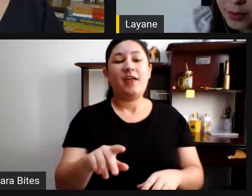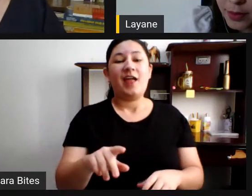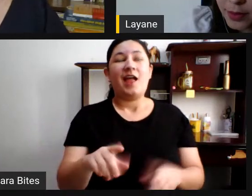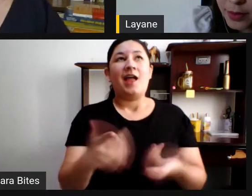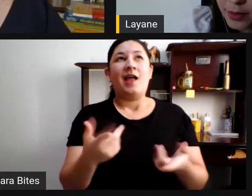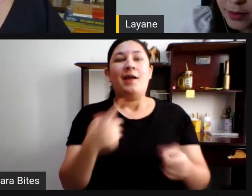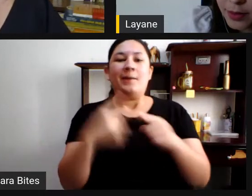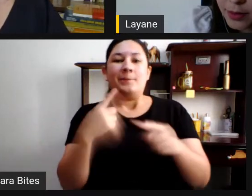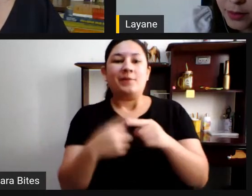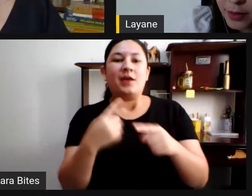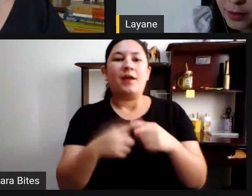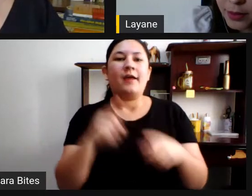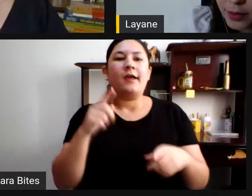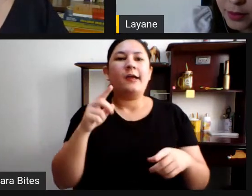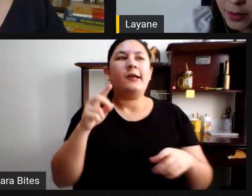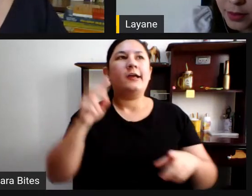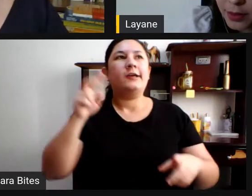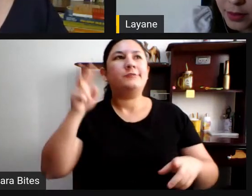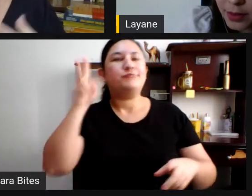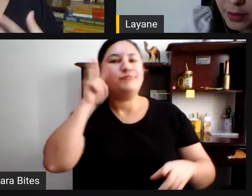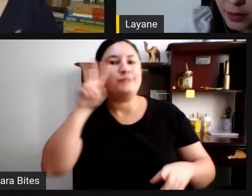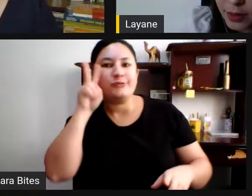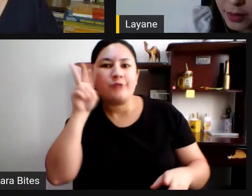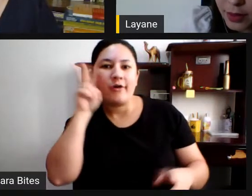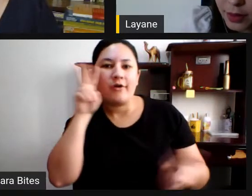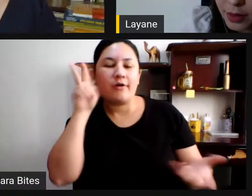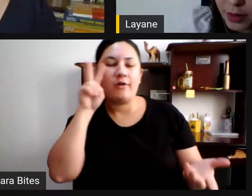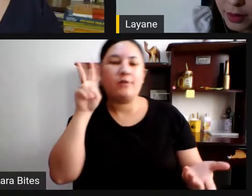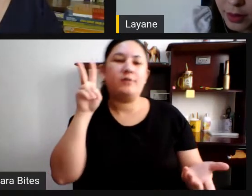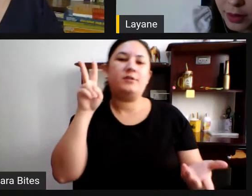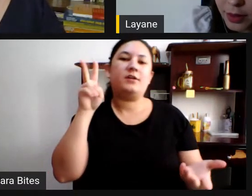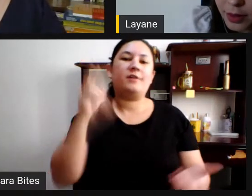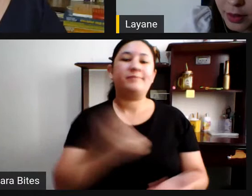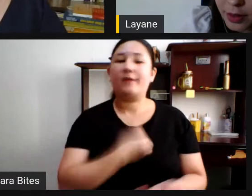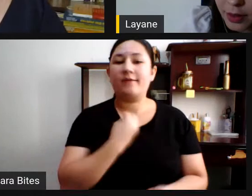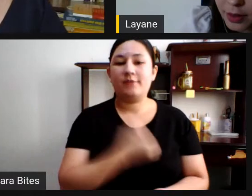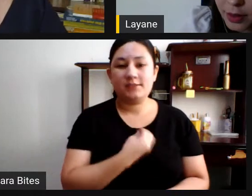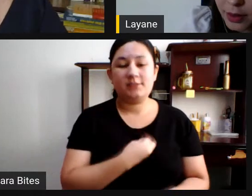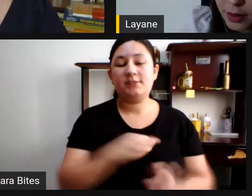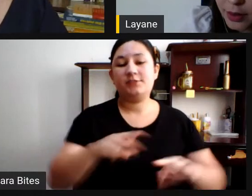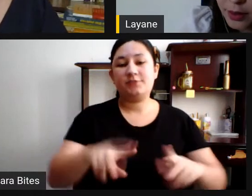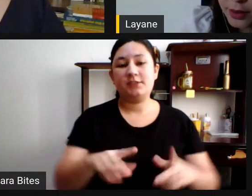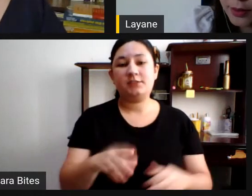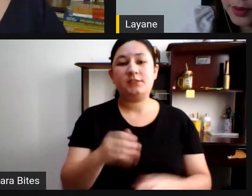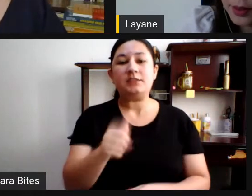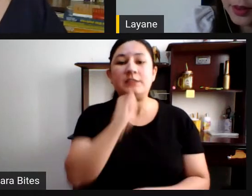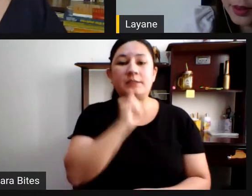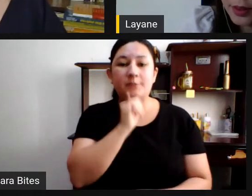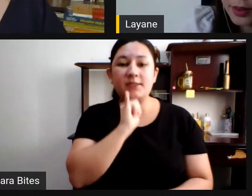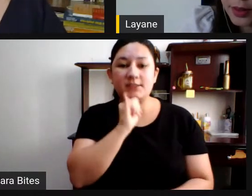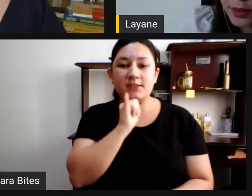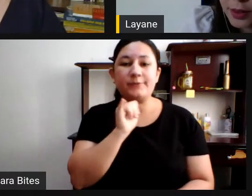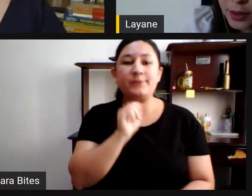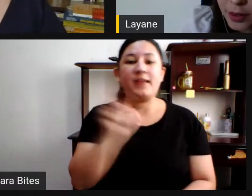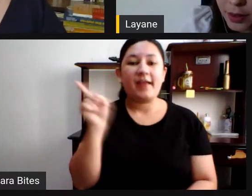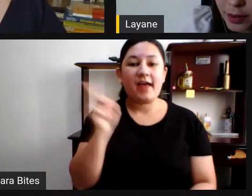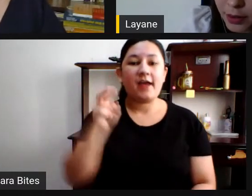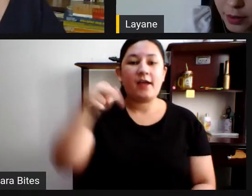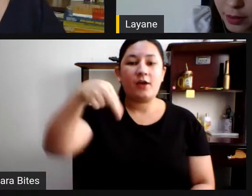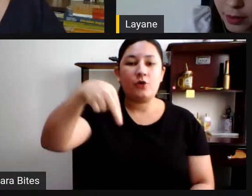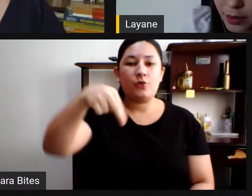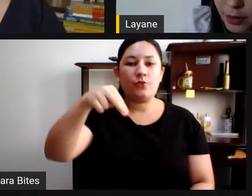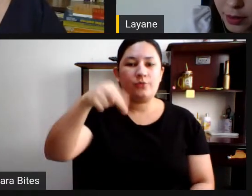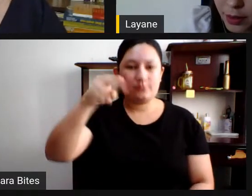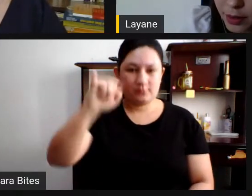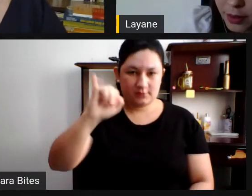têm história que dividem com outros por exemplo a Unicamp uma parte da sua história se divide com as outras universidades do